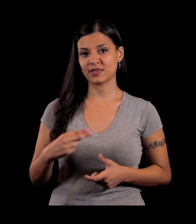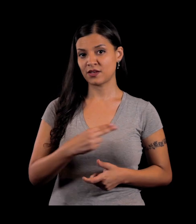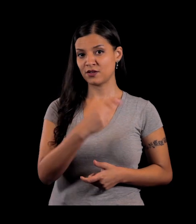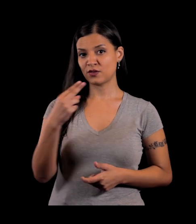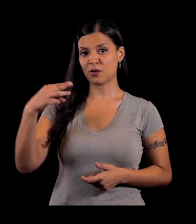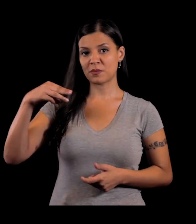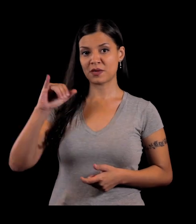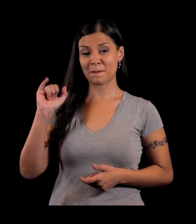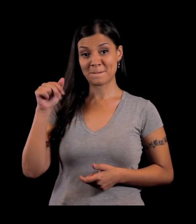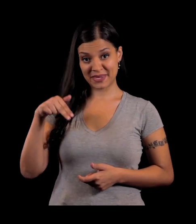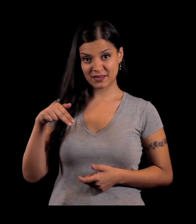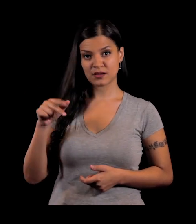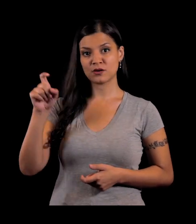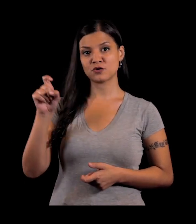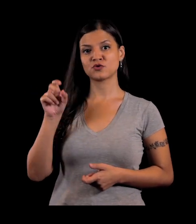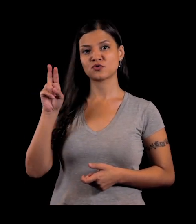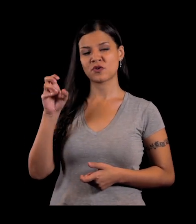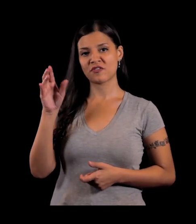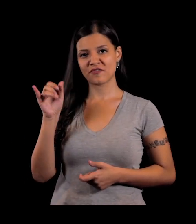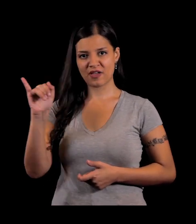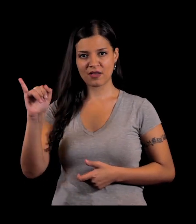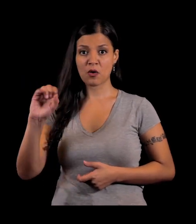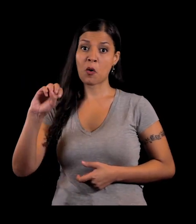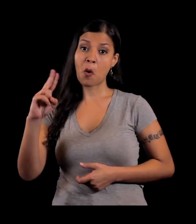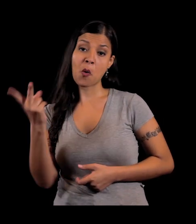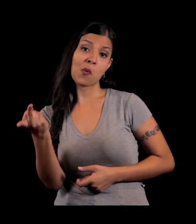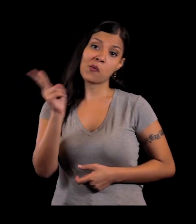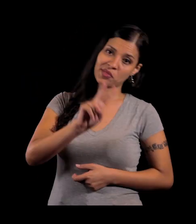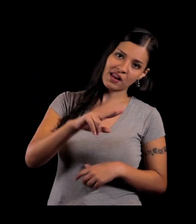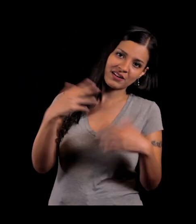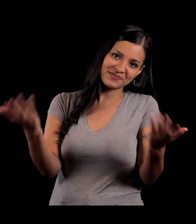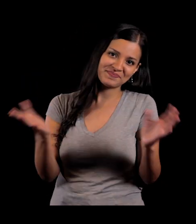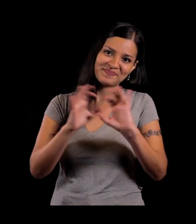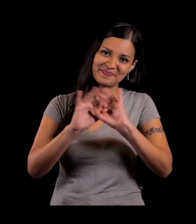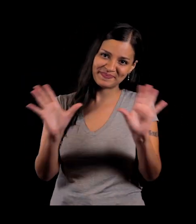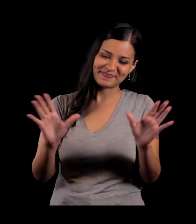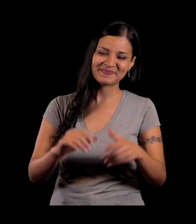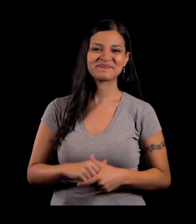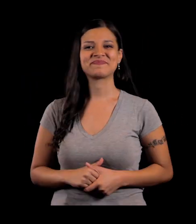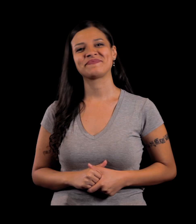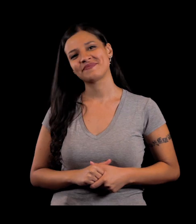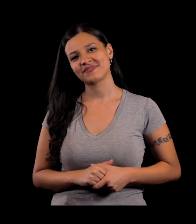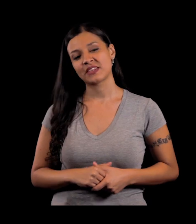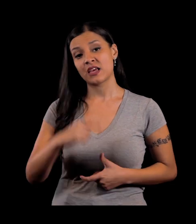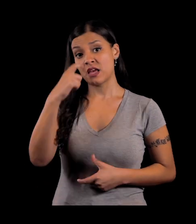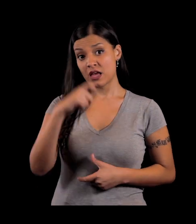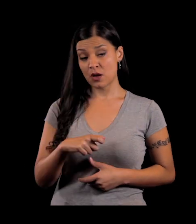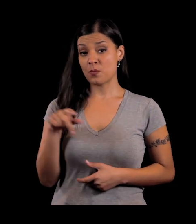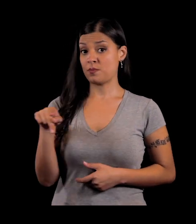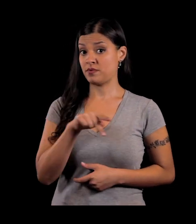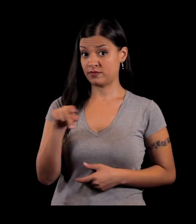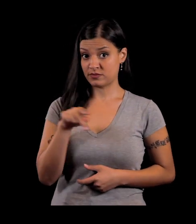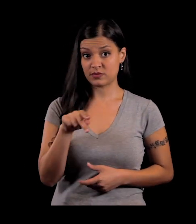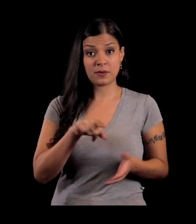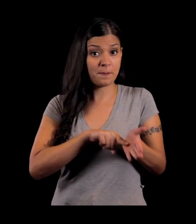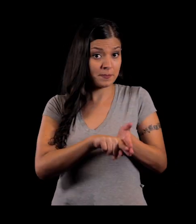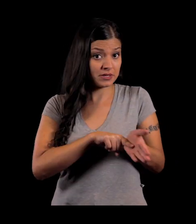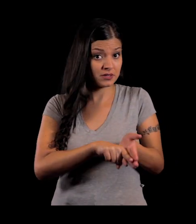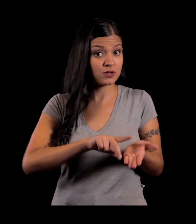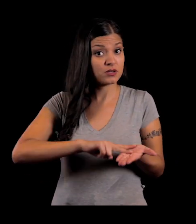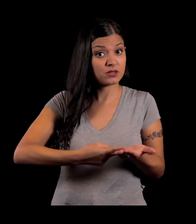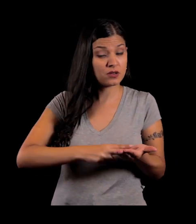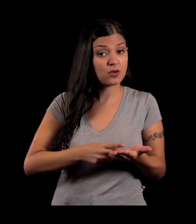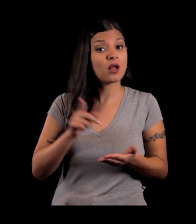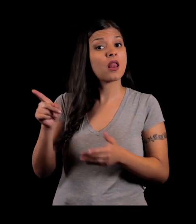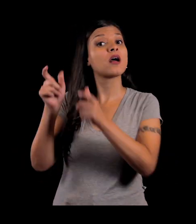Eu sou bien sûr fait, au sûr fait, como vocês quiserem. Eu sou professora, tradutora